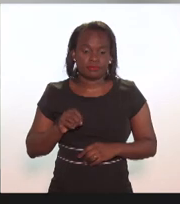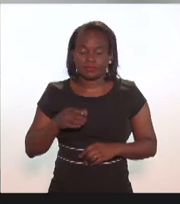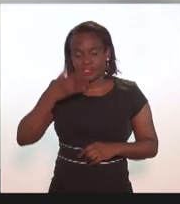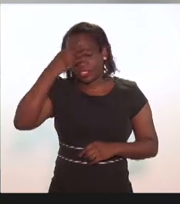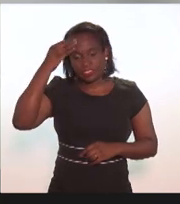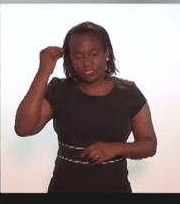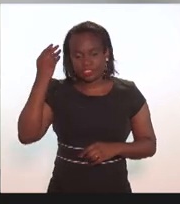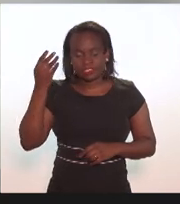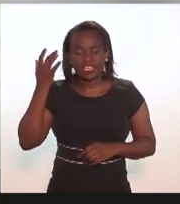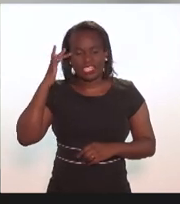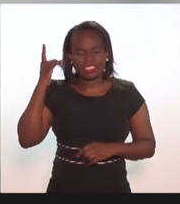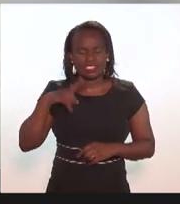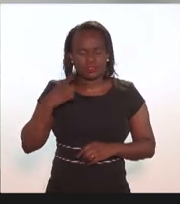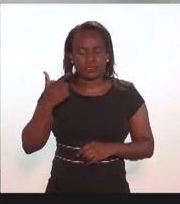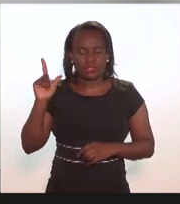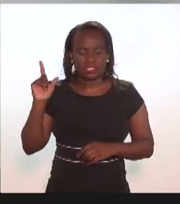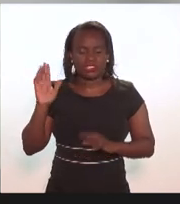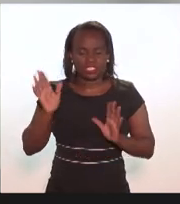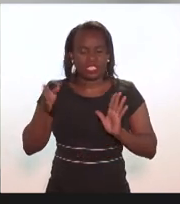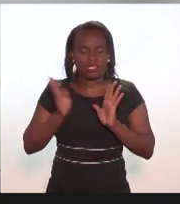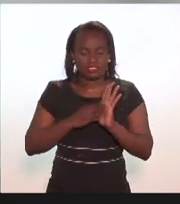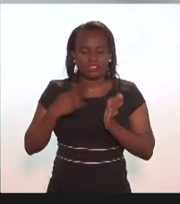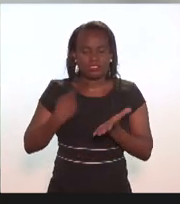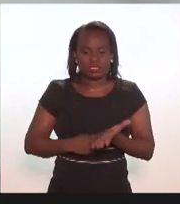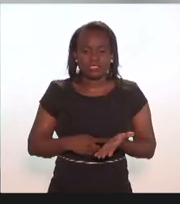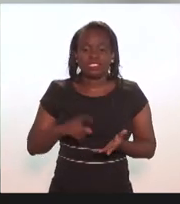esqueci, mas já tem uma outra agendada.